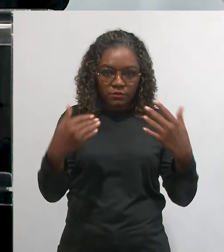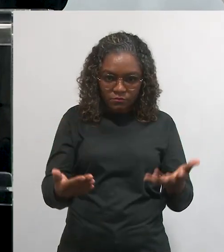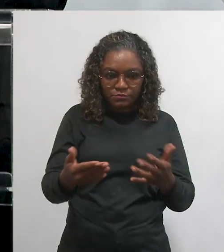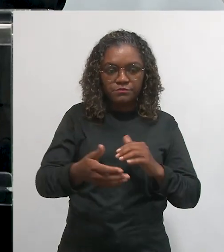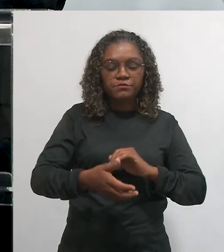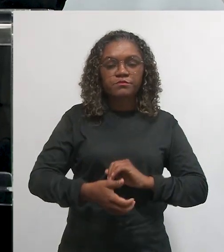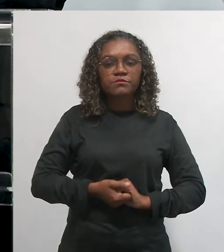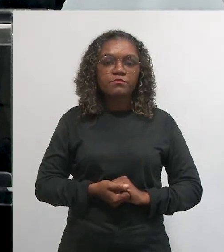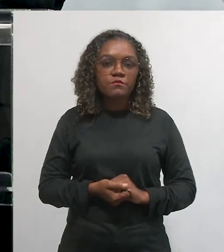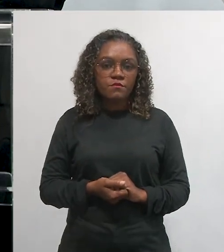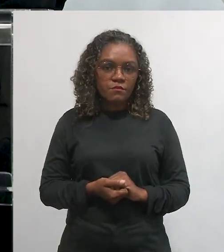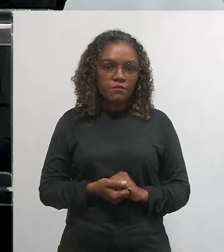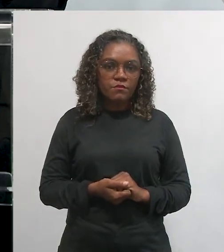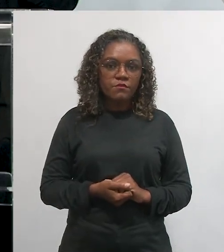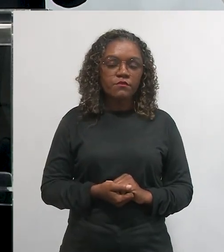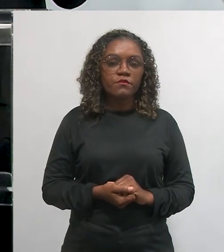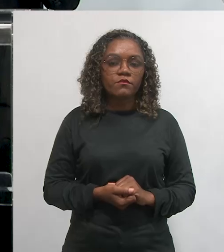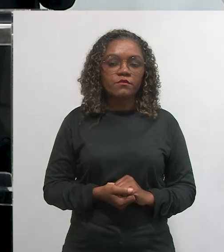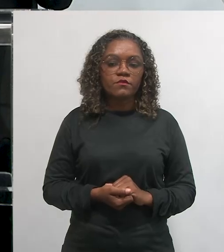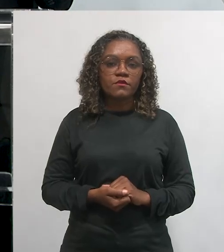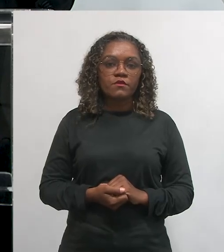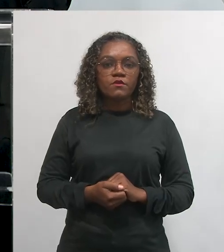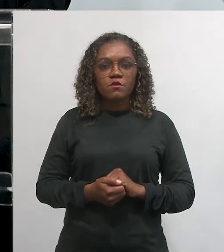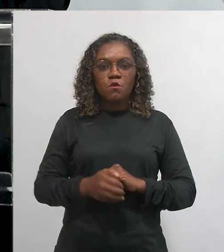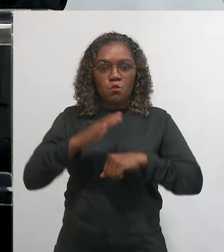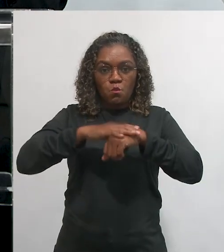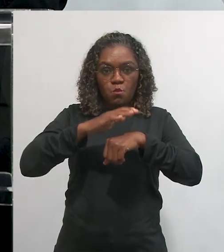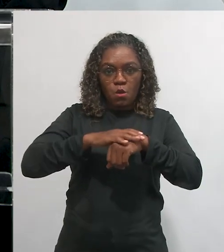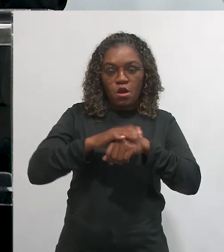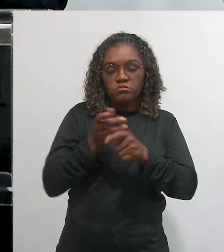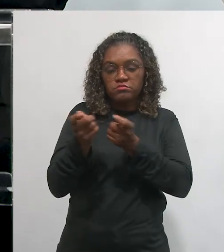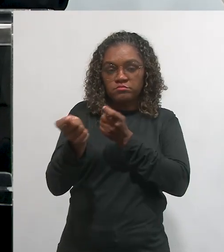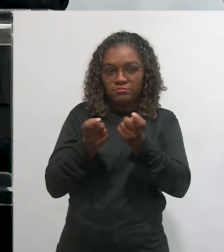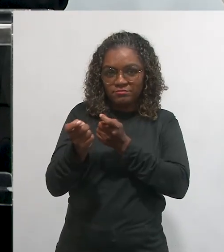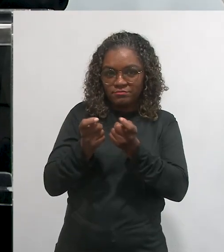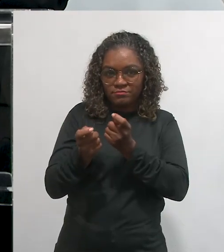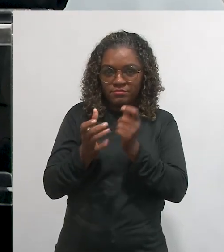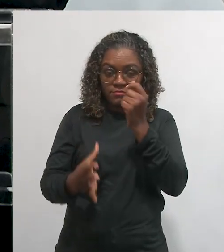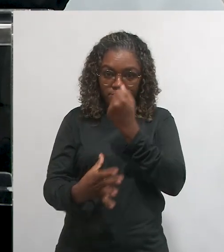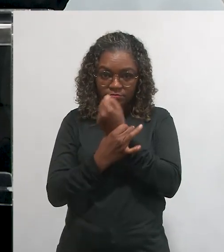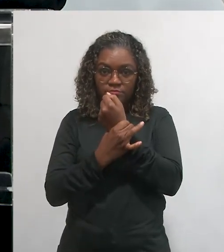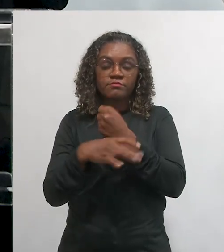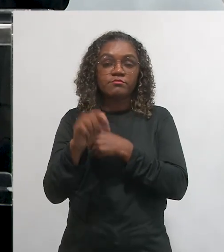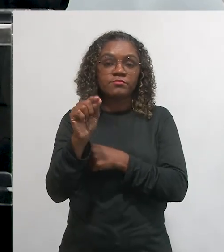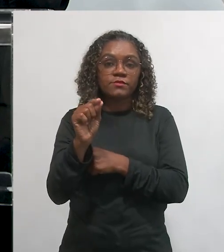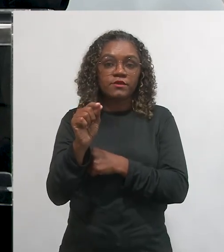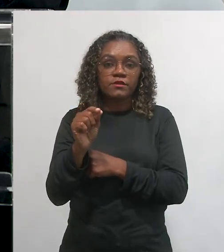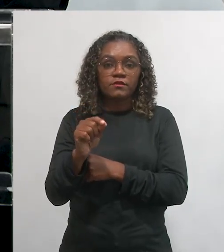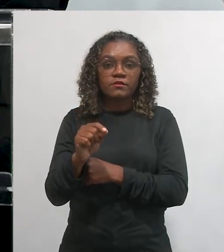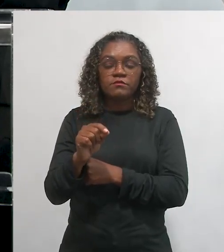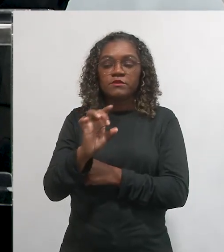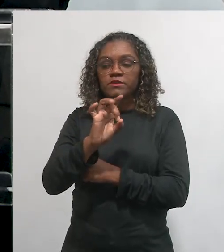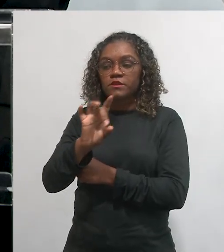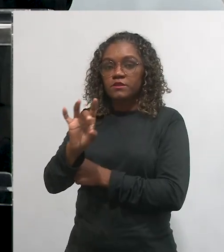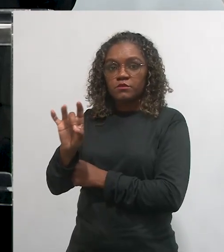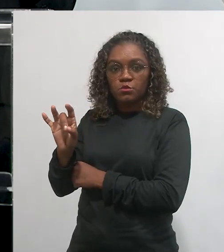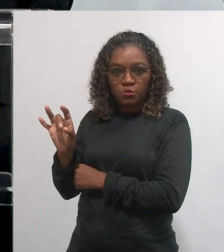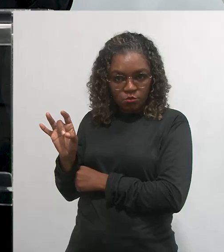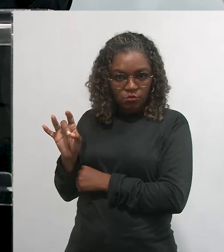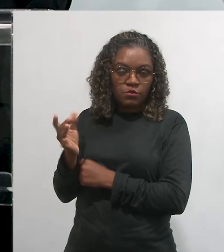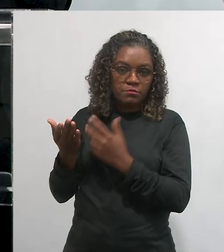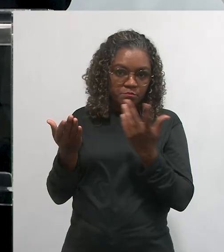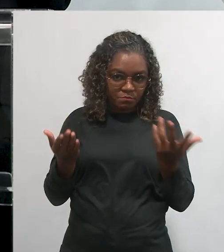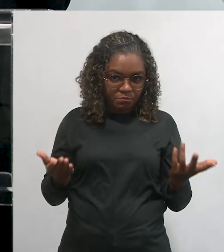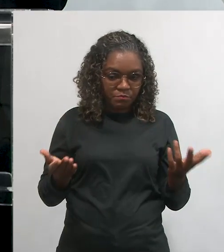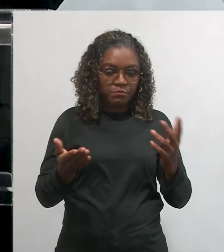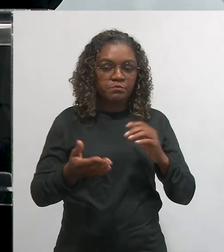o nosso autogoverno para garantir as nossas individualidades, justamente porque na